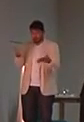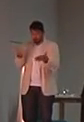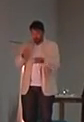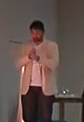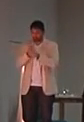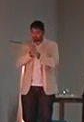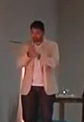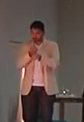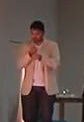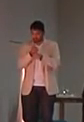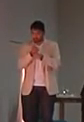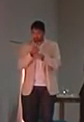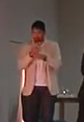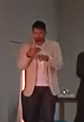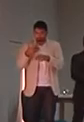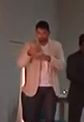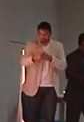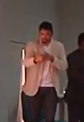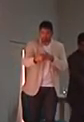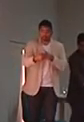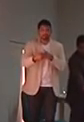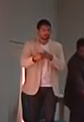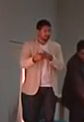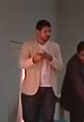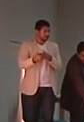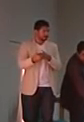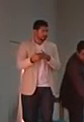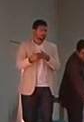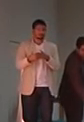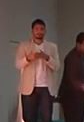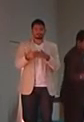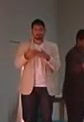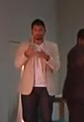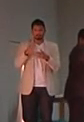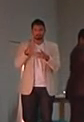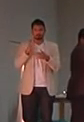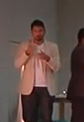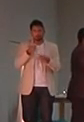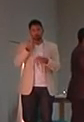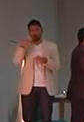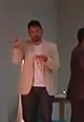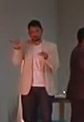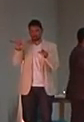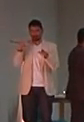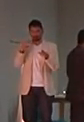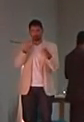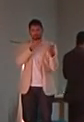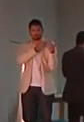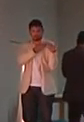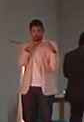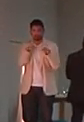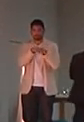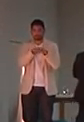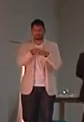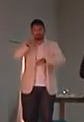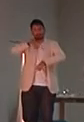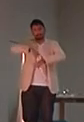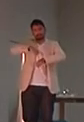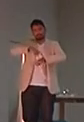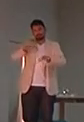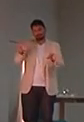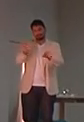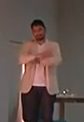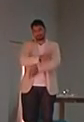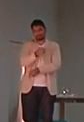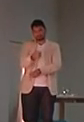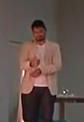pode passar? E tem outros cargos. Professor, seu tempo. Como eu disse, está